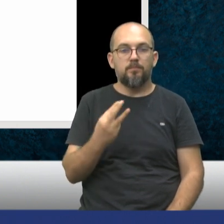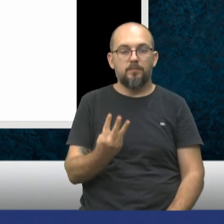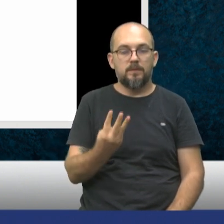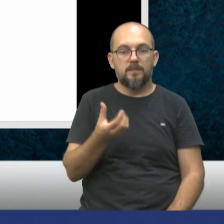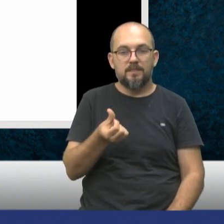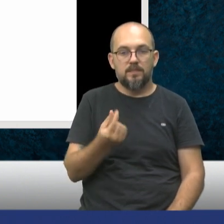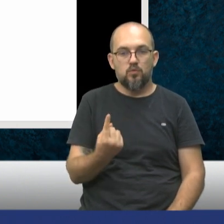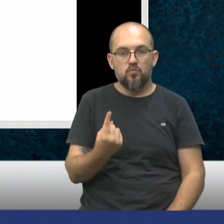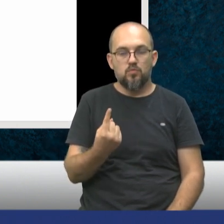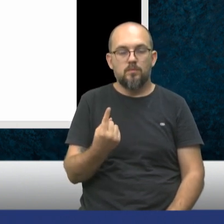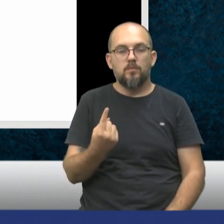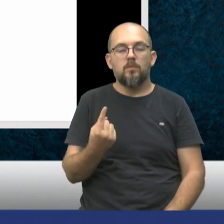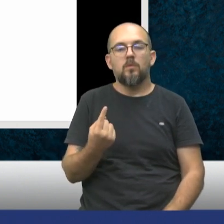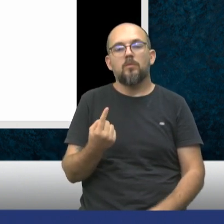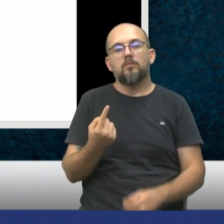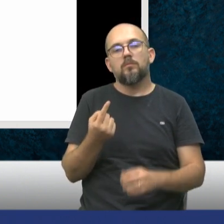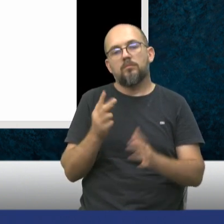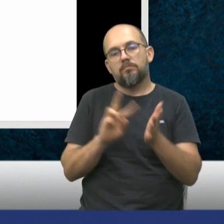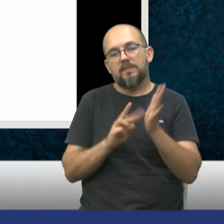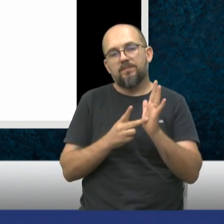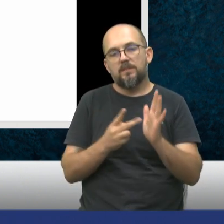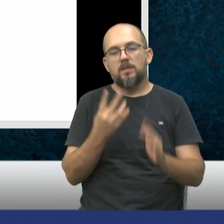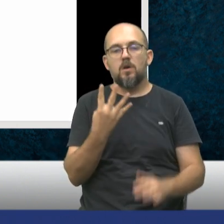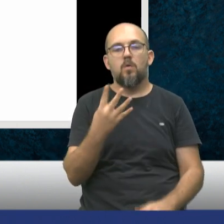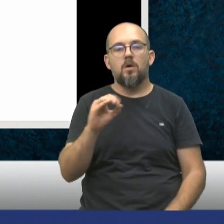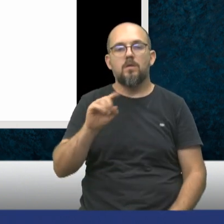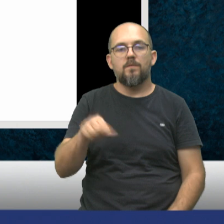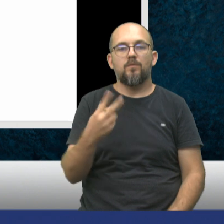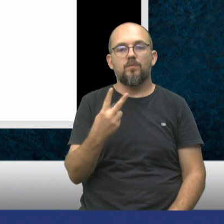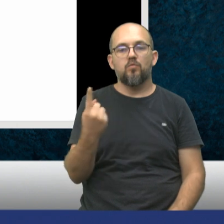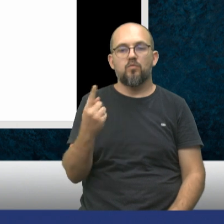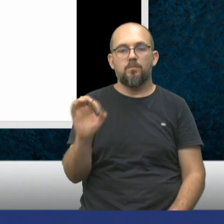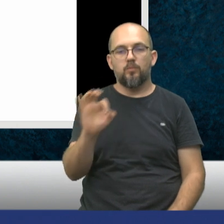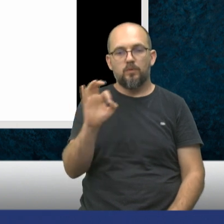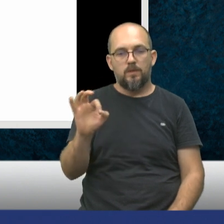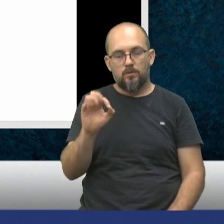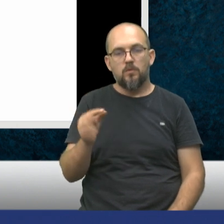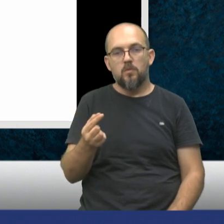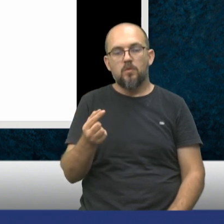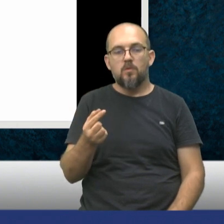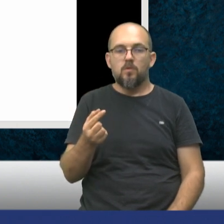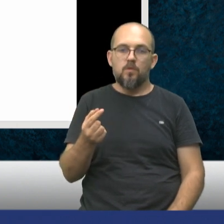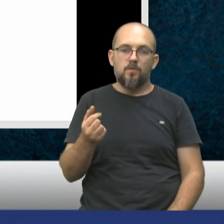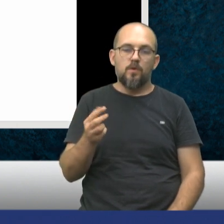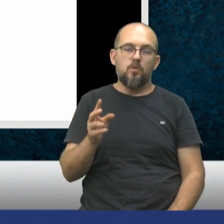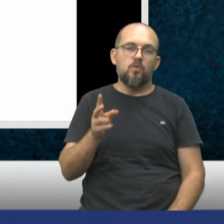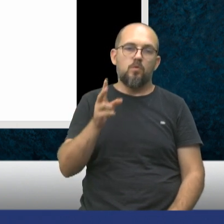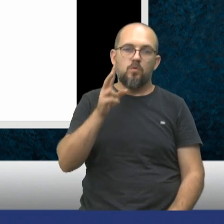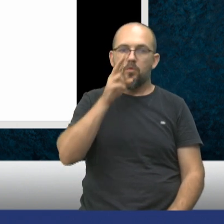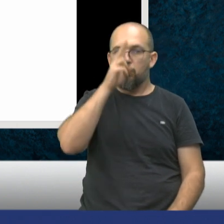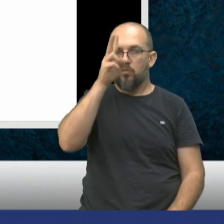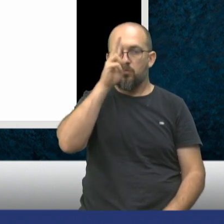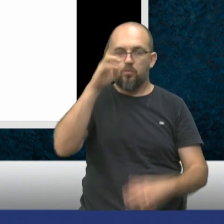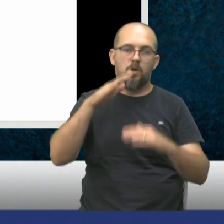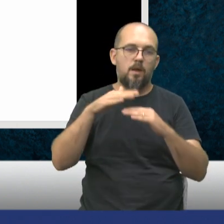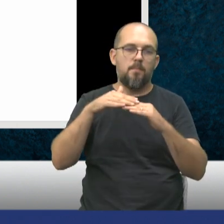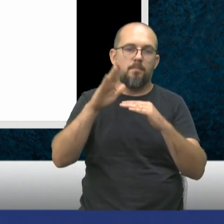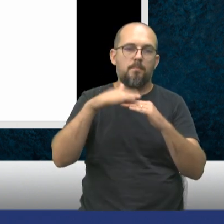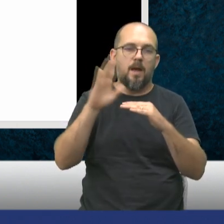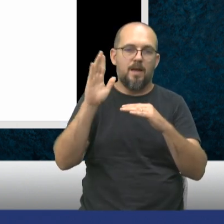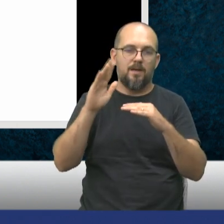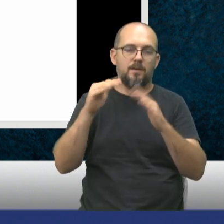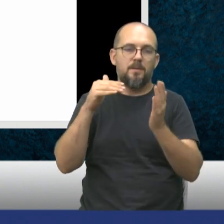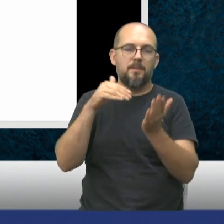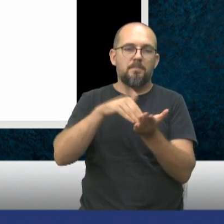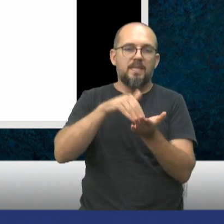64.598.361, que representa 40,21%, né? Um percentual bem acima do mínimo de 25%.